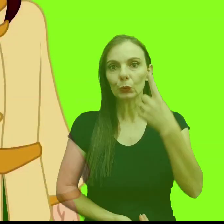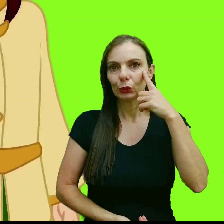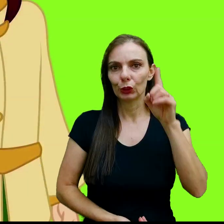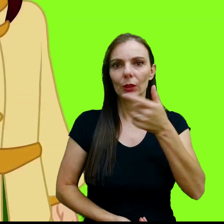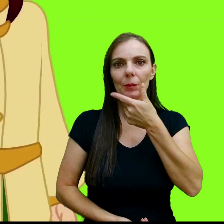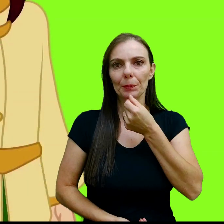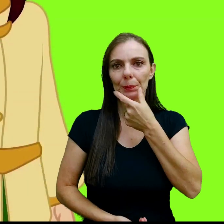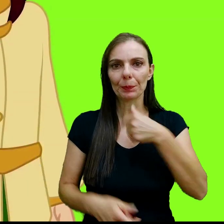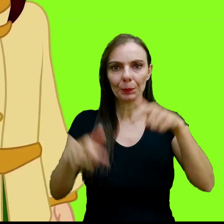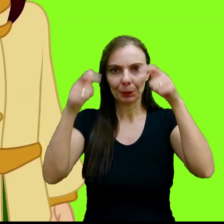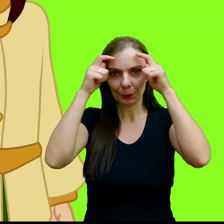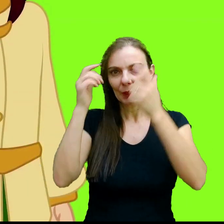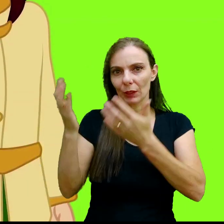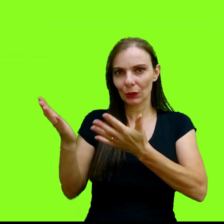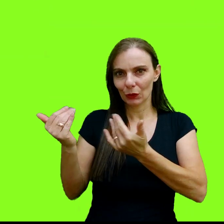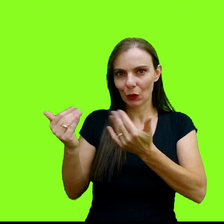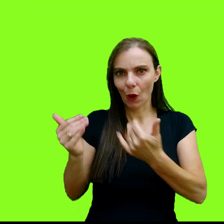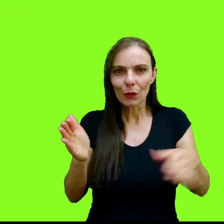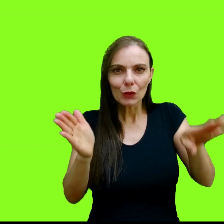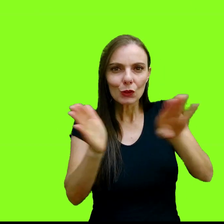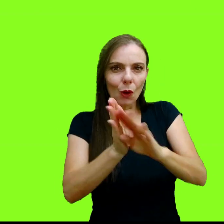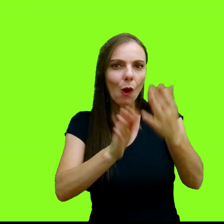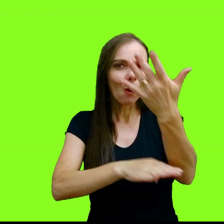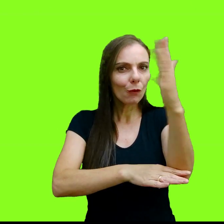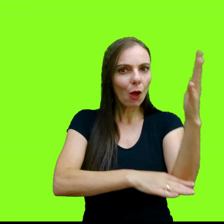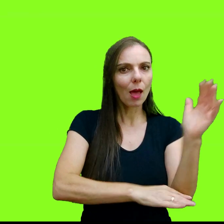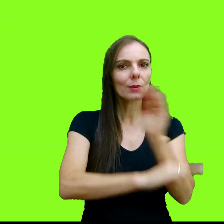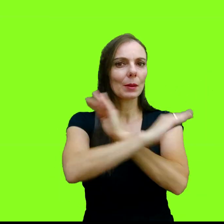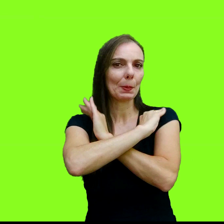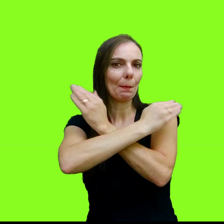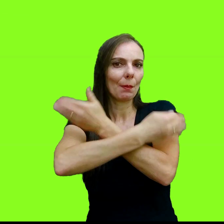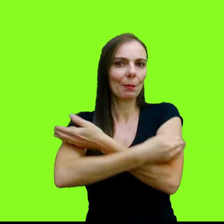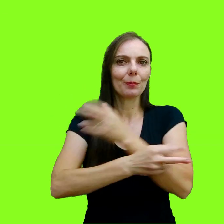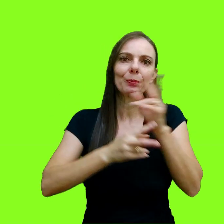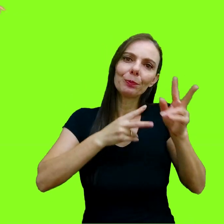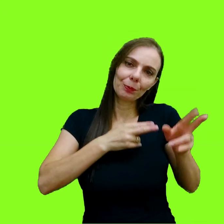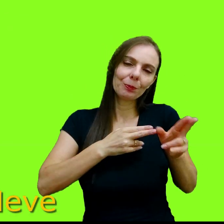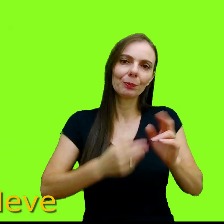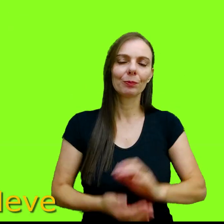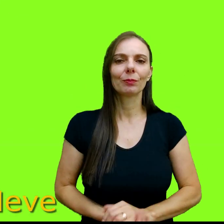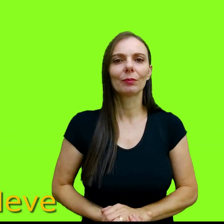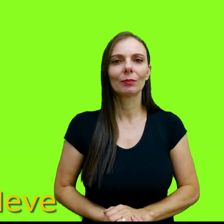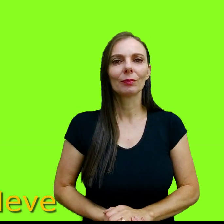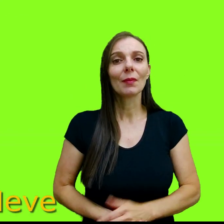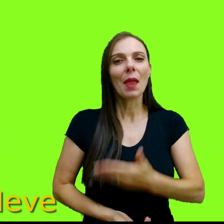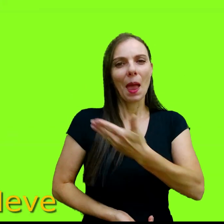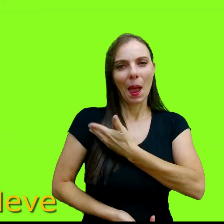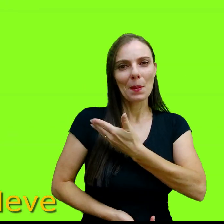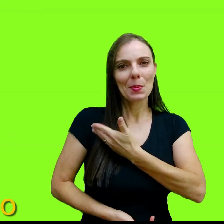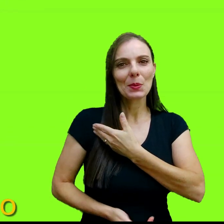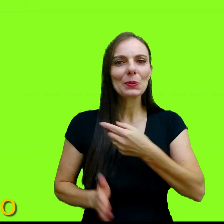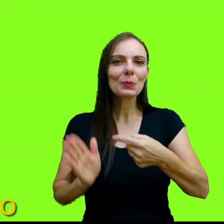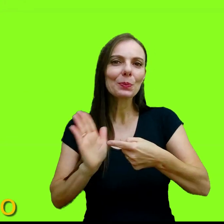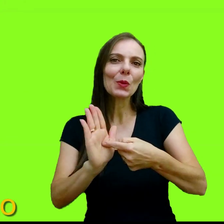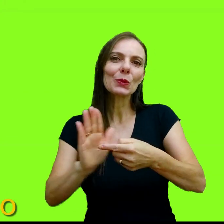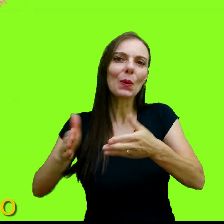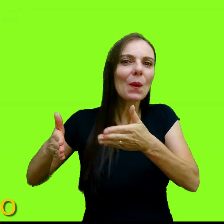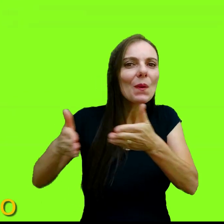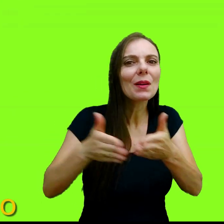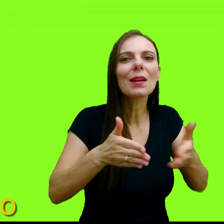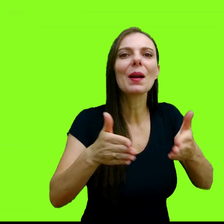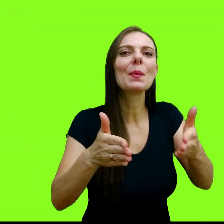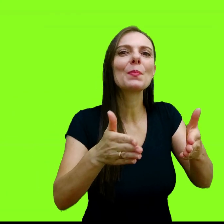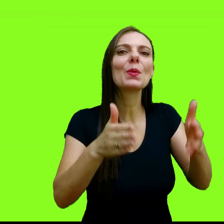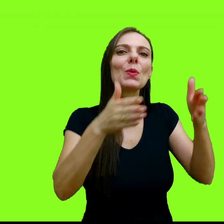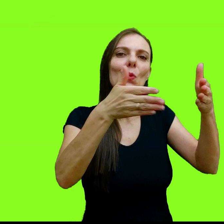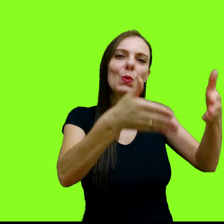Um dia, o príncipe foi à floresta onde Branca de Neve estava dormindo. Os amigos de Branca de Neve mostraram a